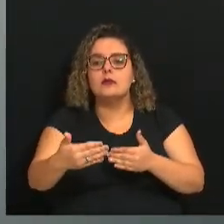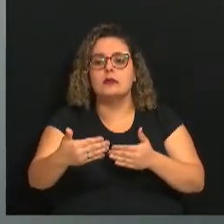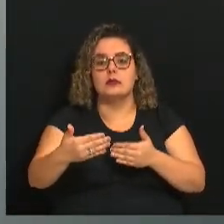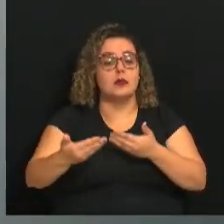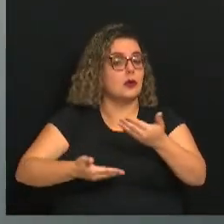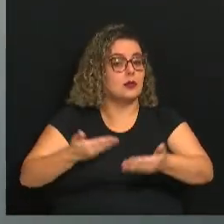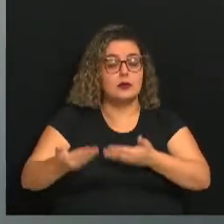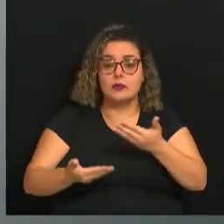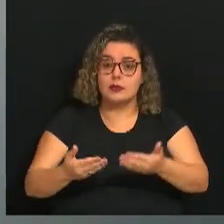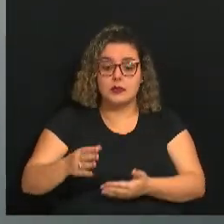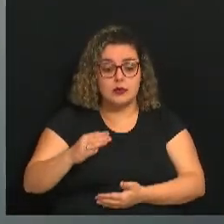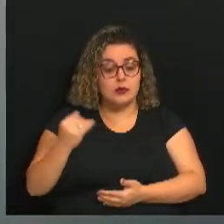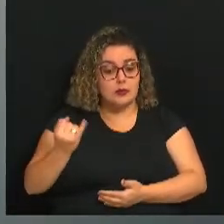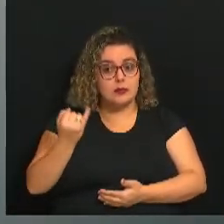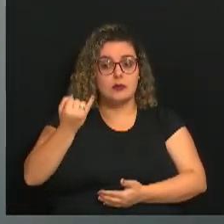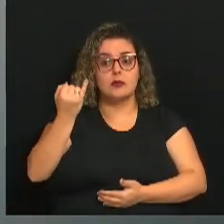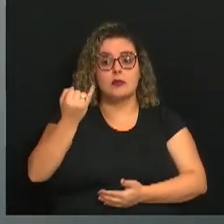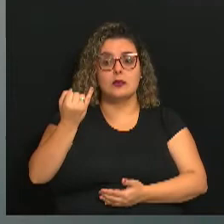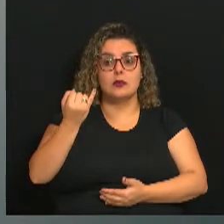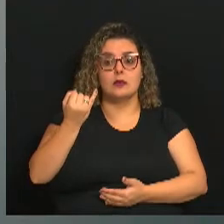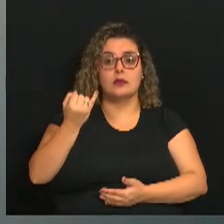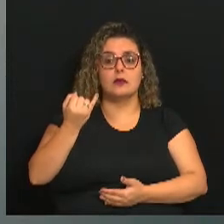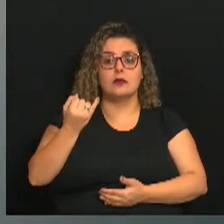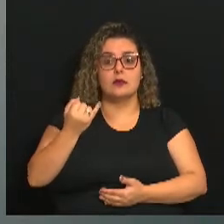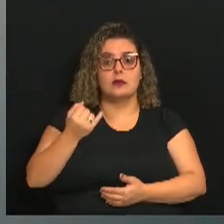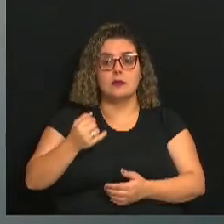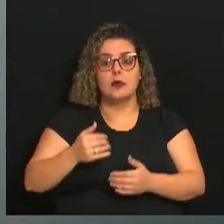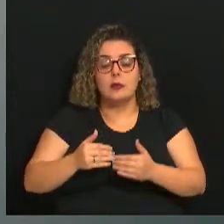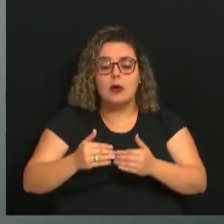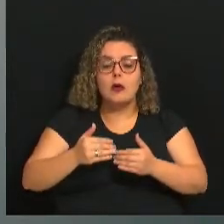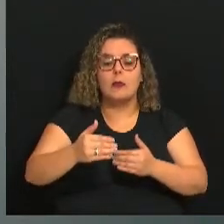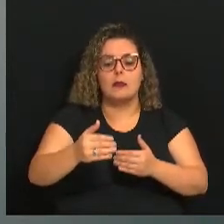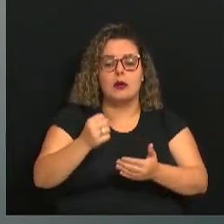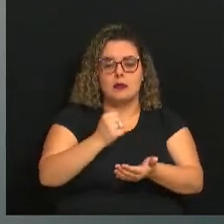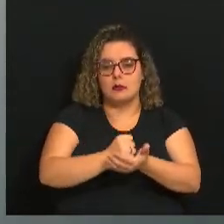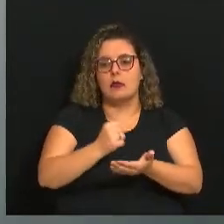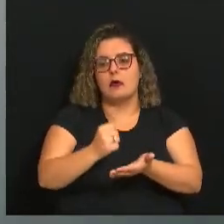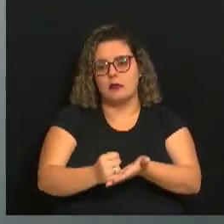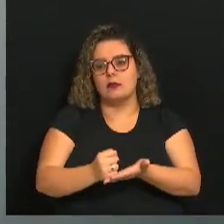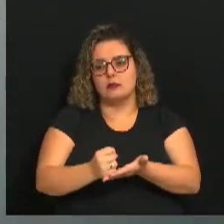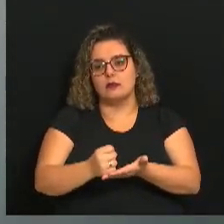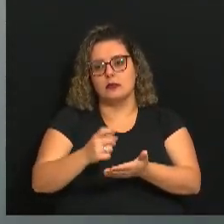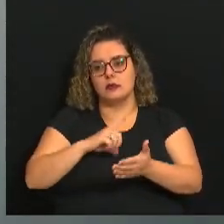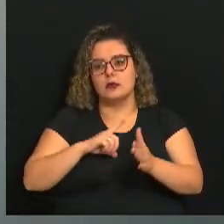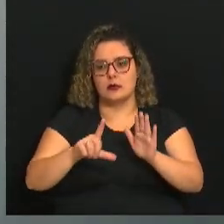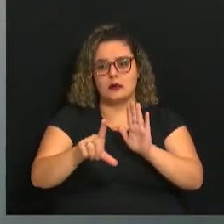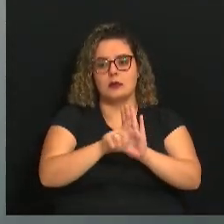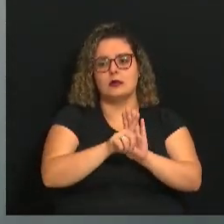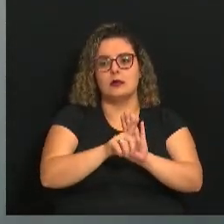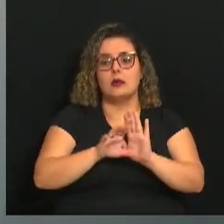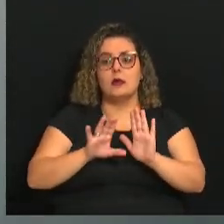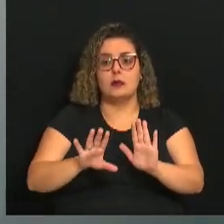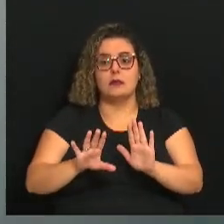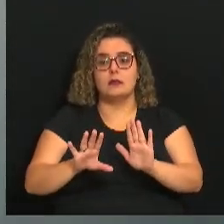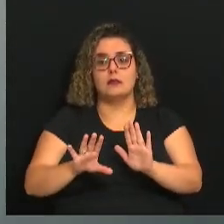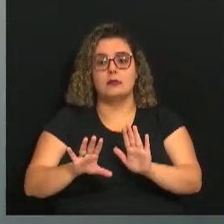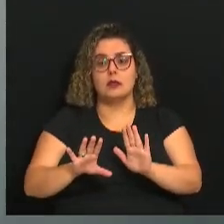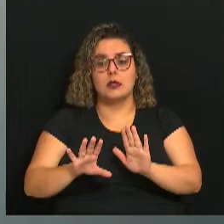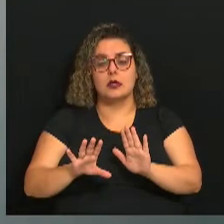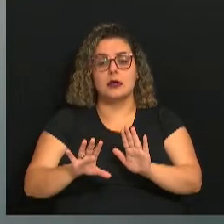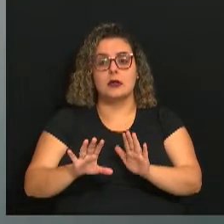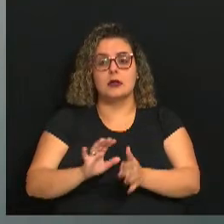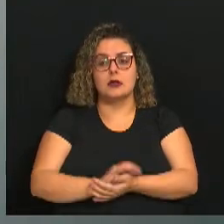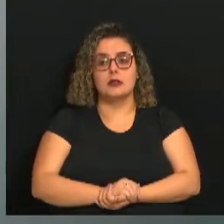essencial, vamos prorrogar por mais tanto tempo. Naturalmente, isso está previsto em lei, a gente poderia, mas a empresa,